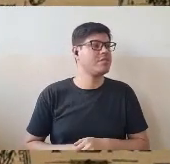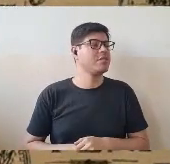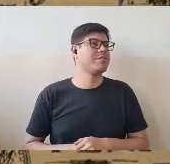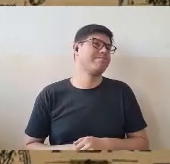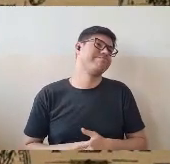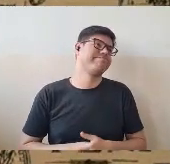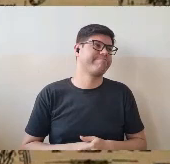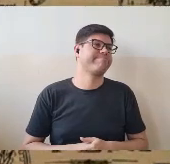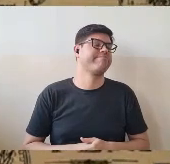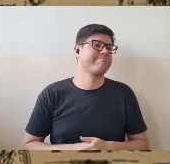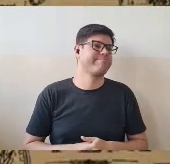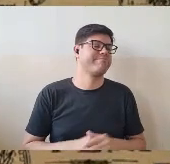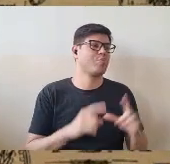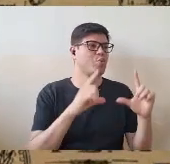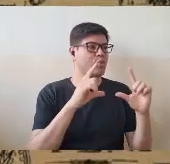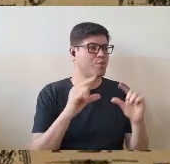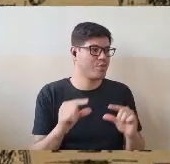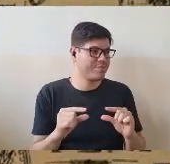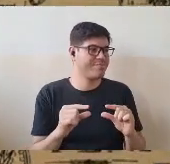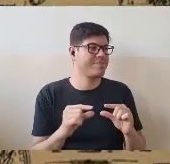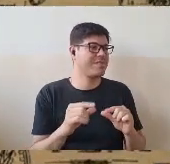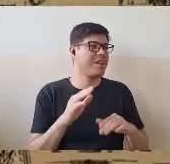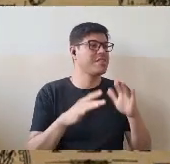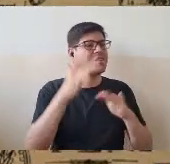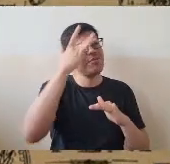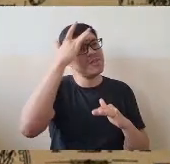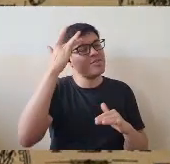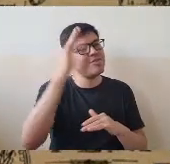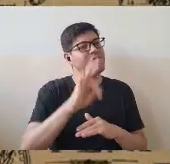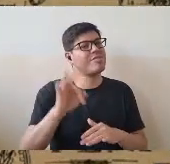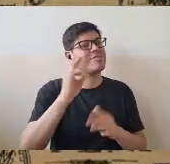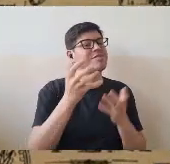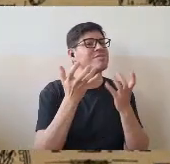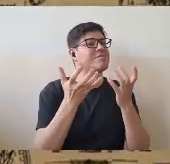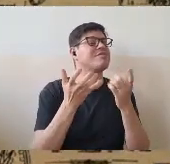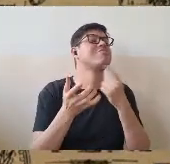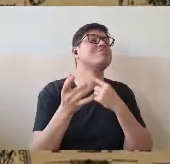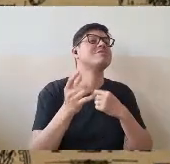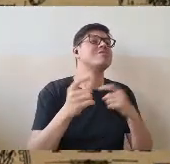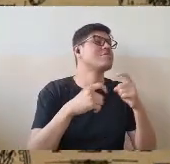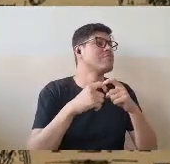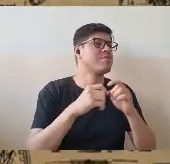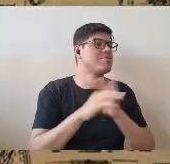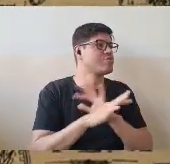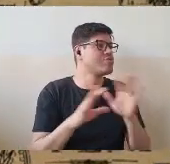Pela pediatria, É. tá? Mas já tivemos mais procura, sim,